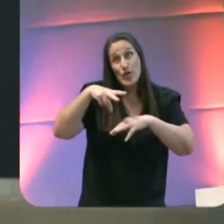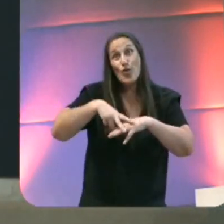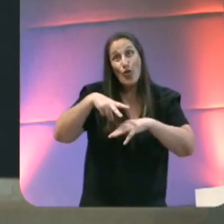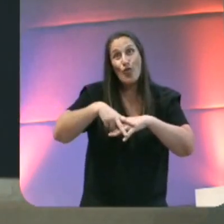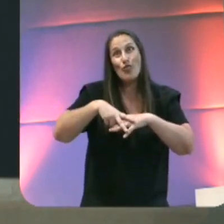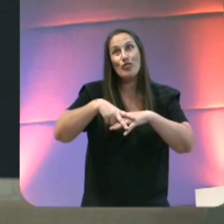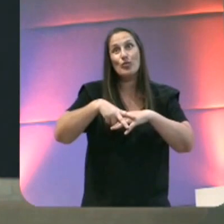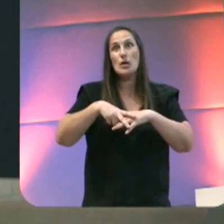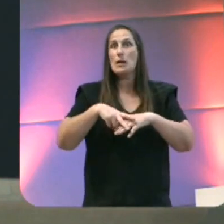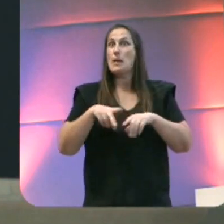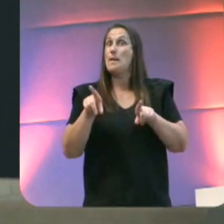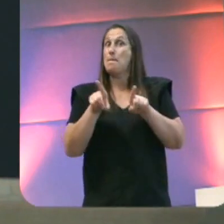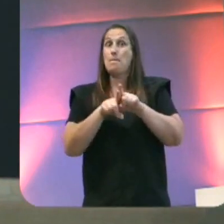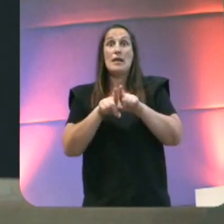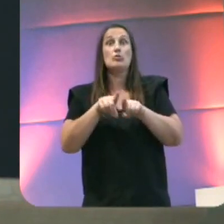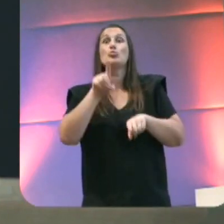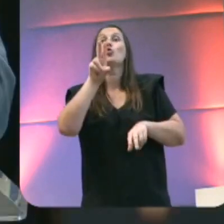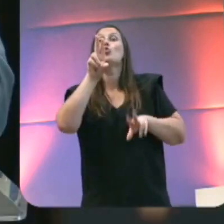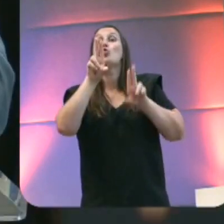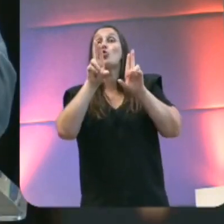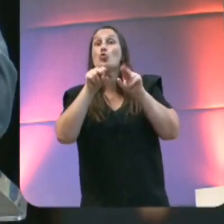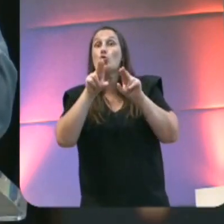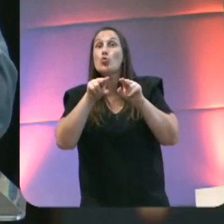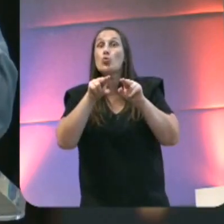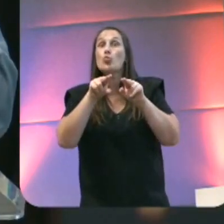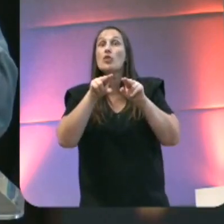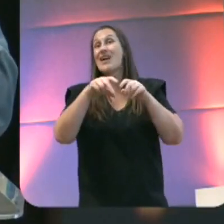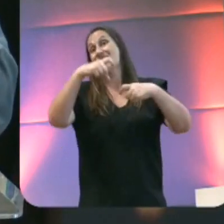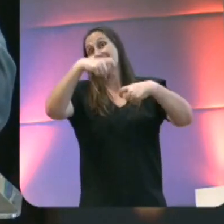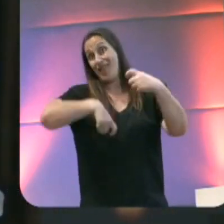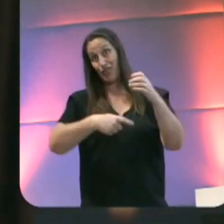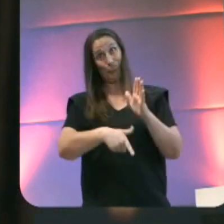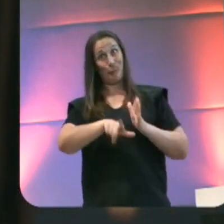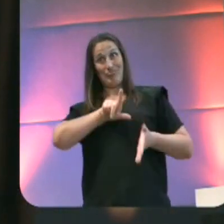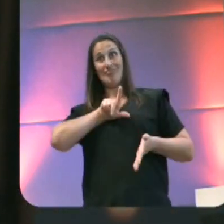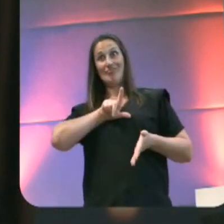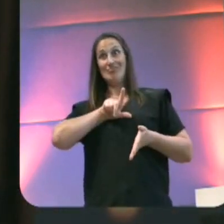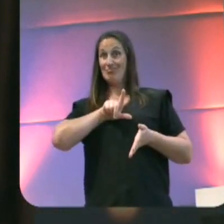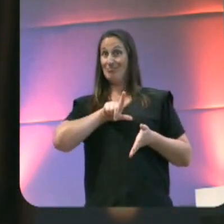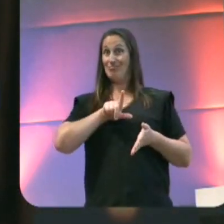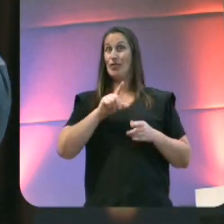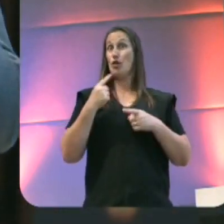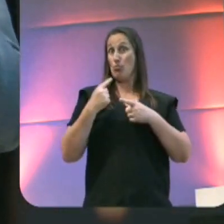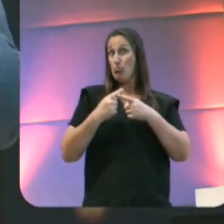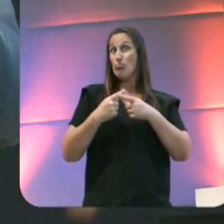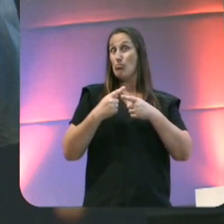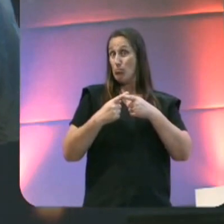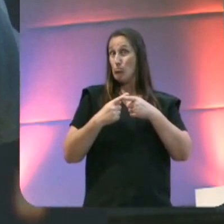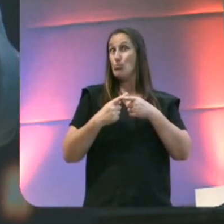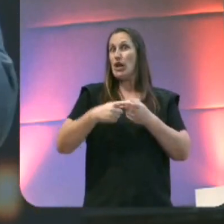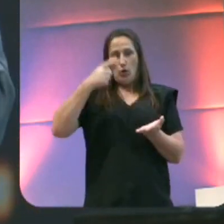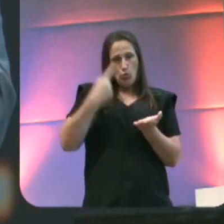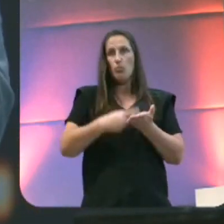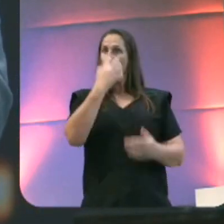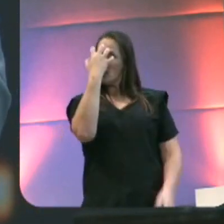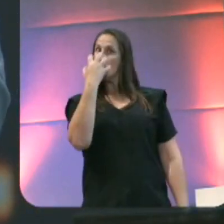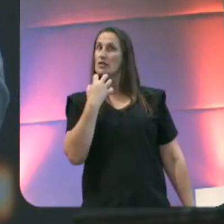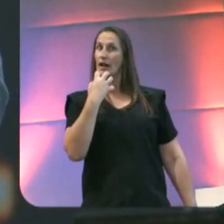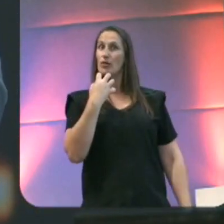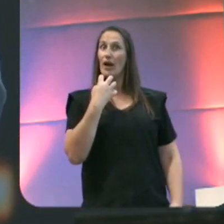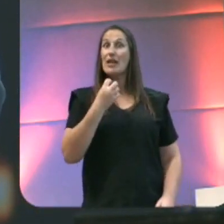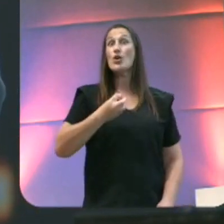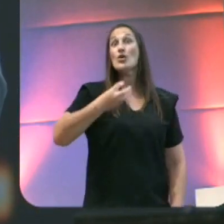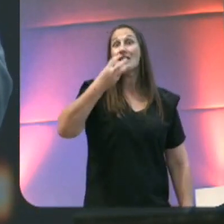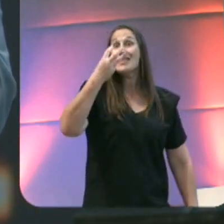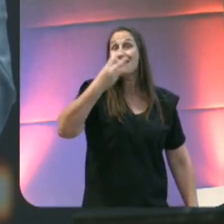tivessem dormido juntos ou consumado o casamento. E então vinha a terceira fase desse